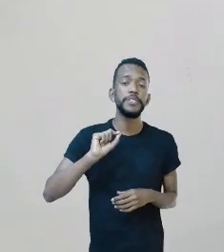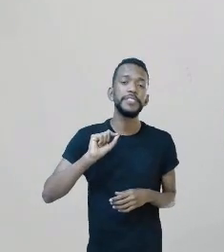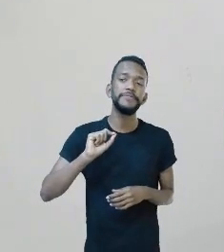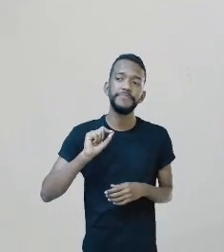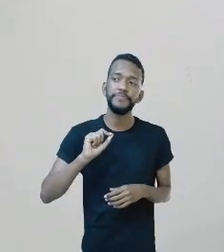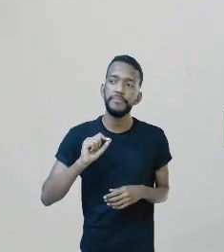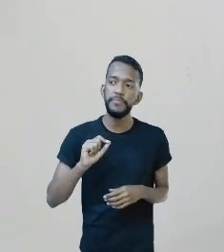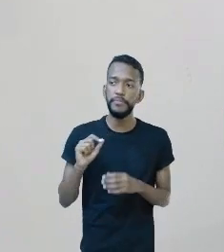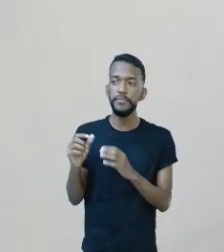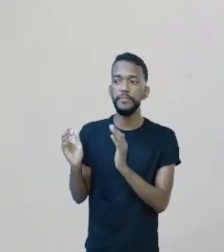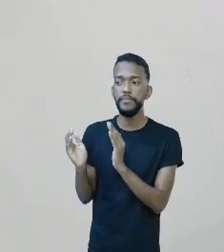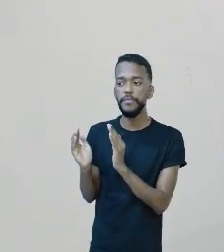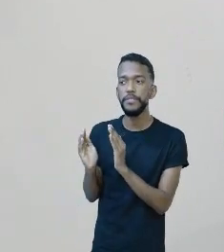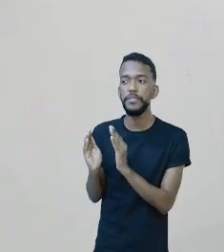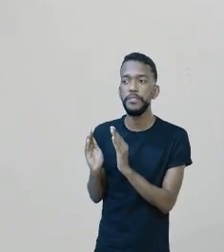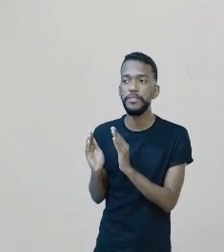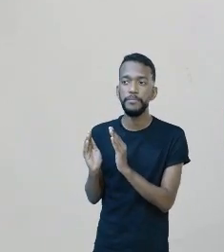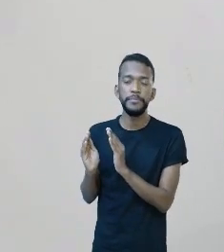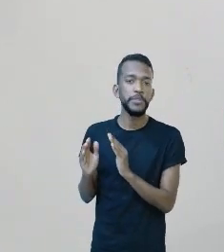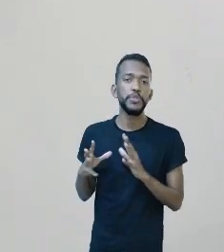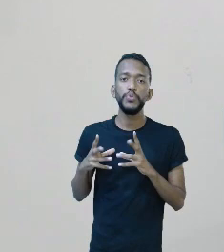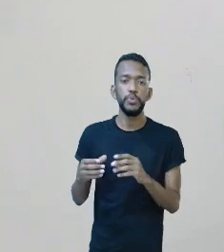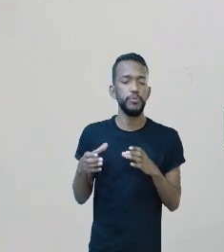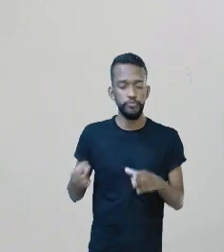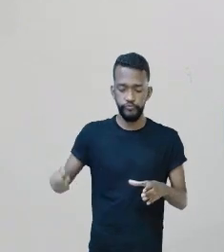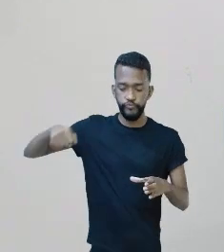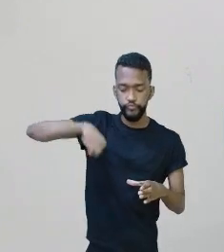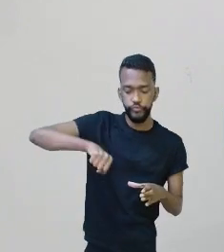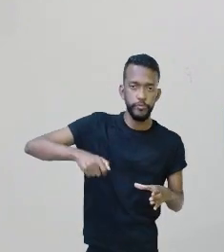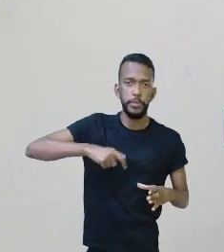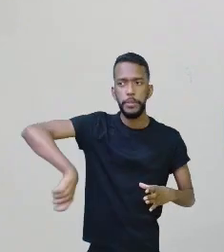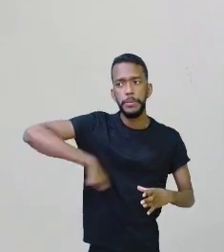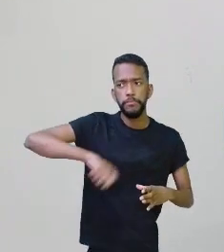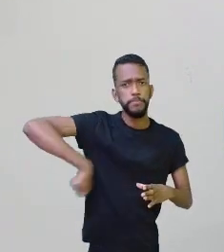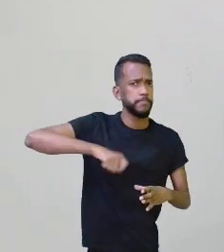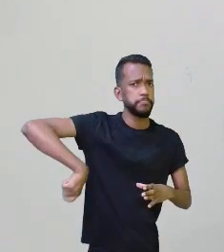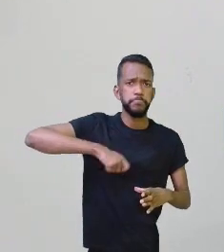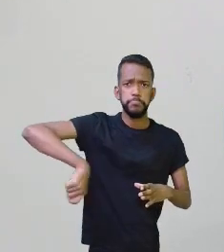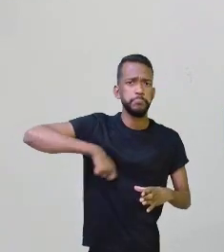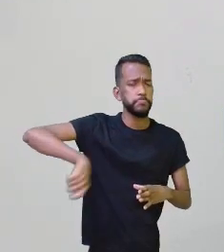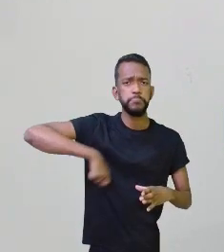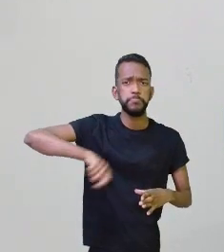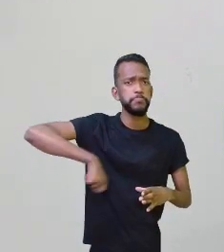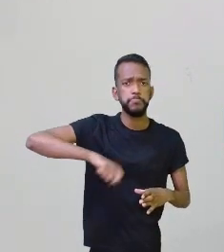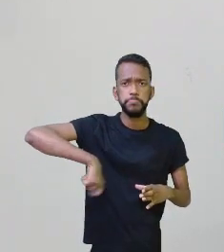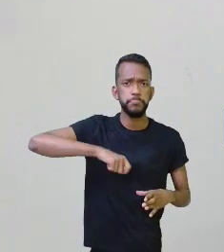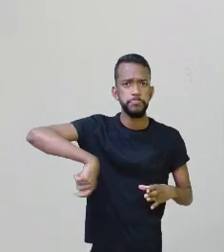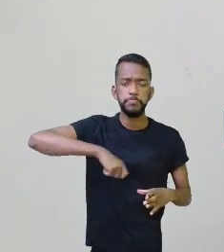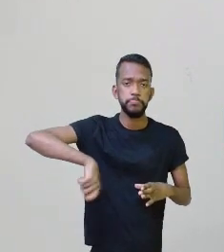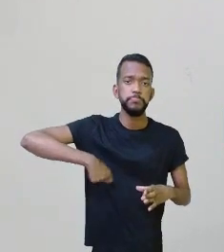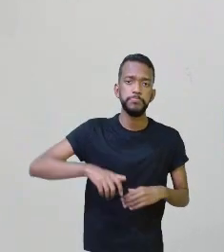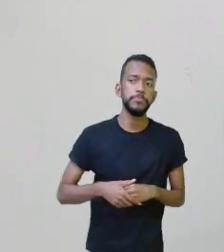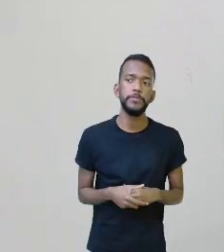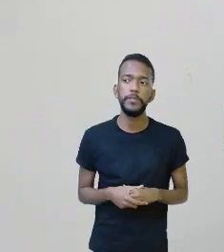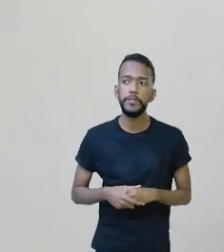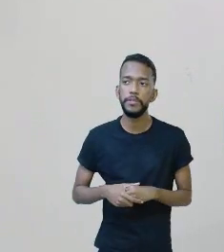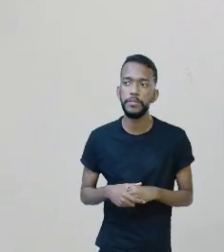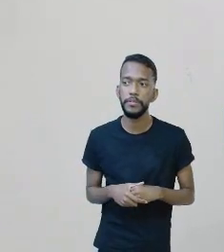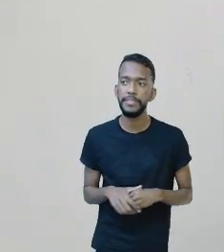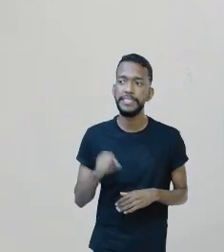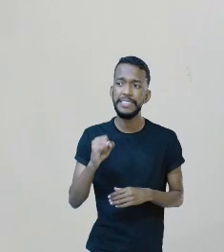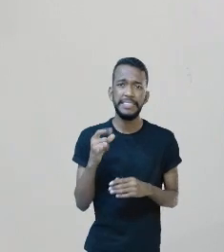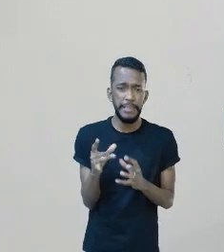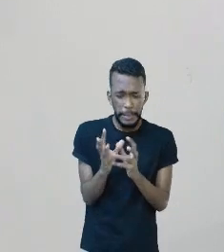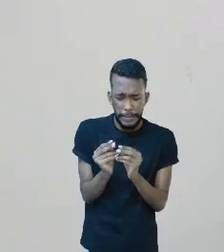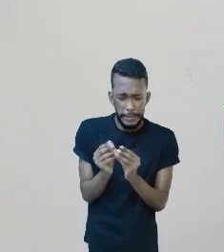pode jogar as xícaras todas e vai mexendo com a colher. Vai mexendo, mexendo. Se